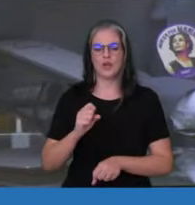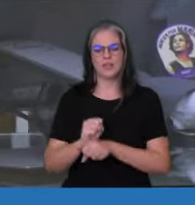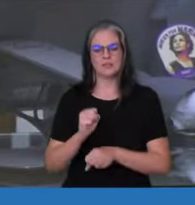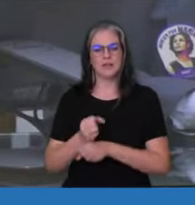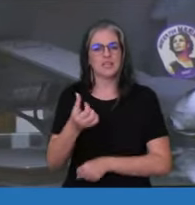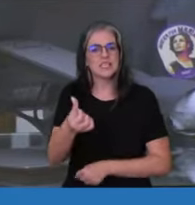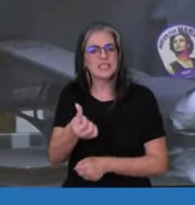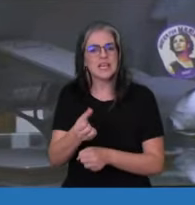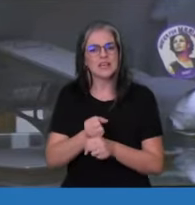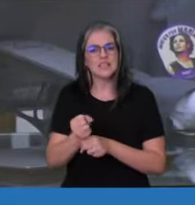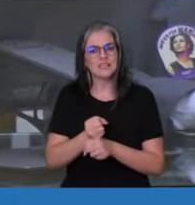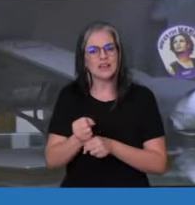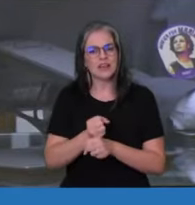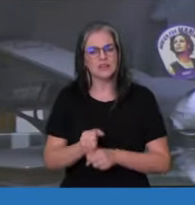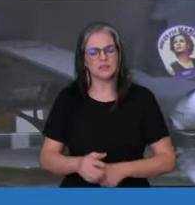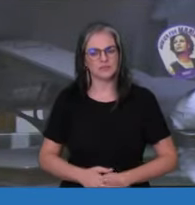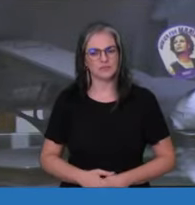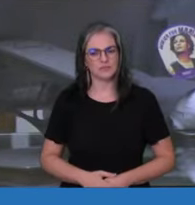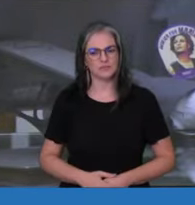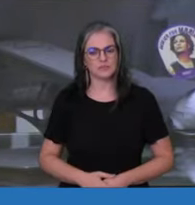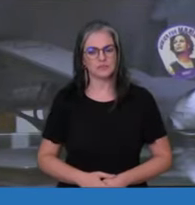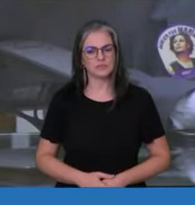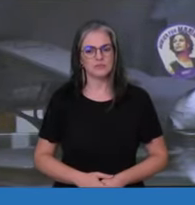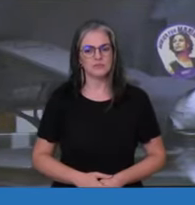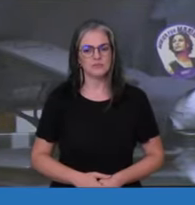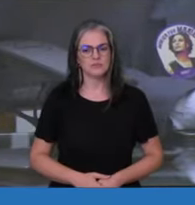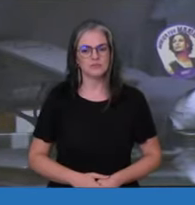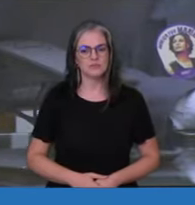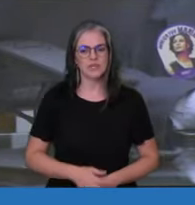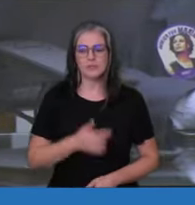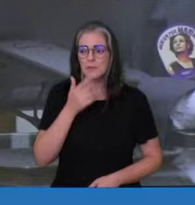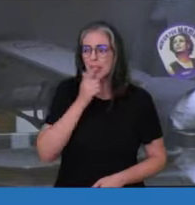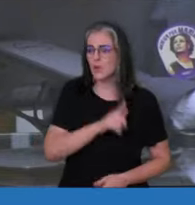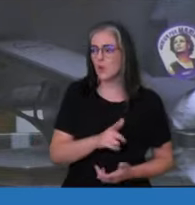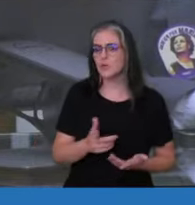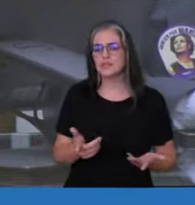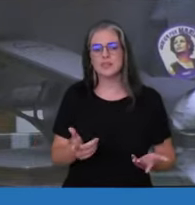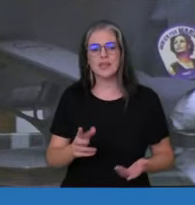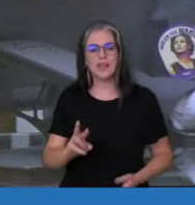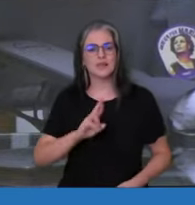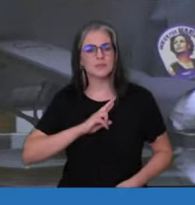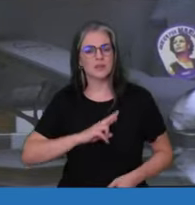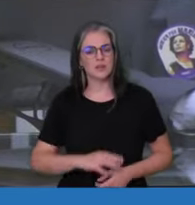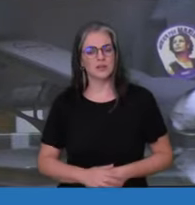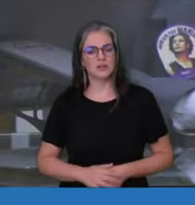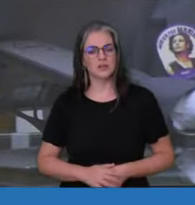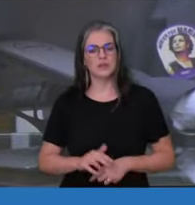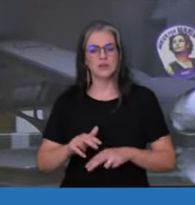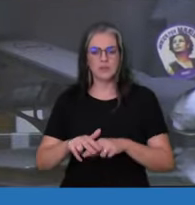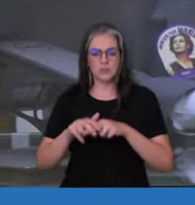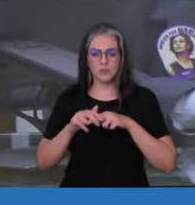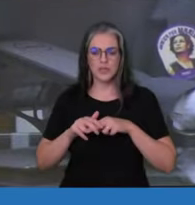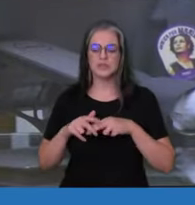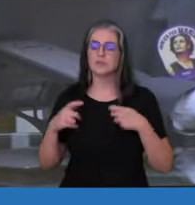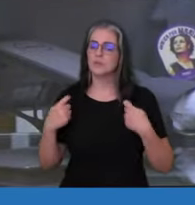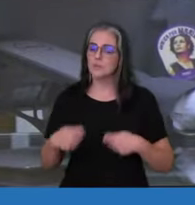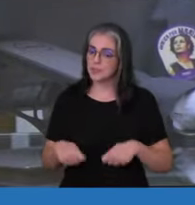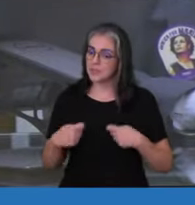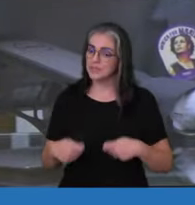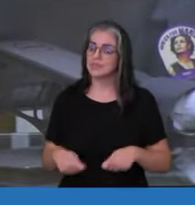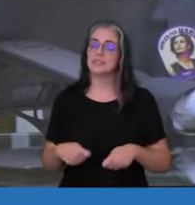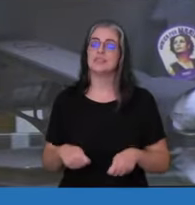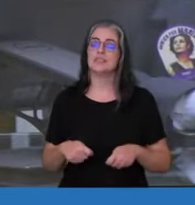por uma resposta minimamente contundente. Por isso, as instituições brasileiras precisam